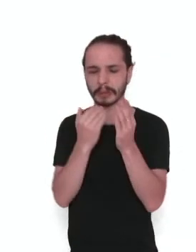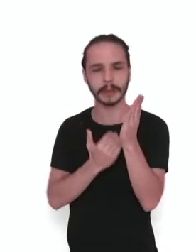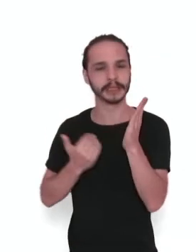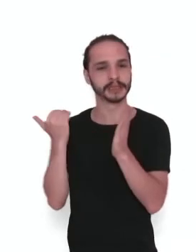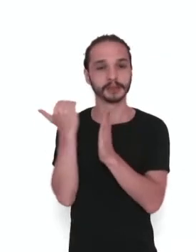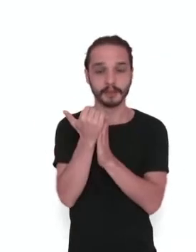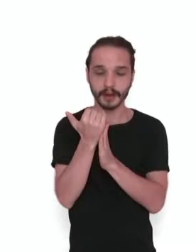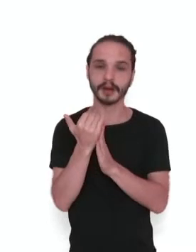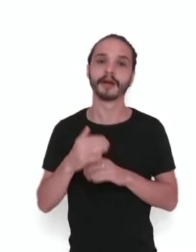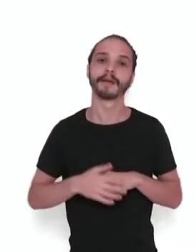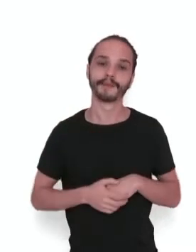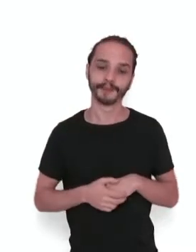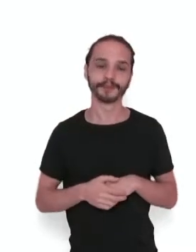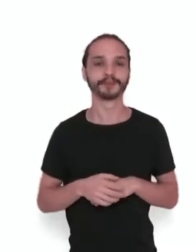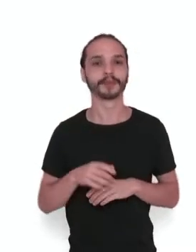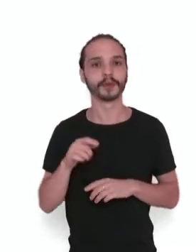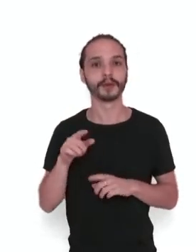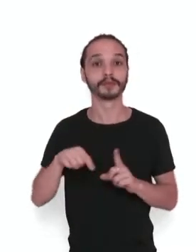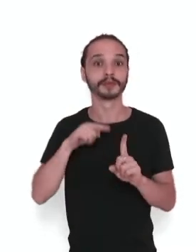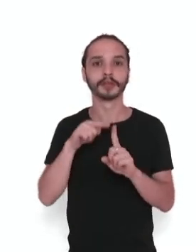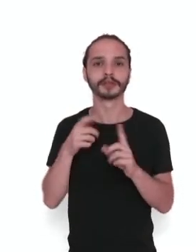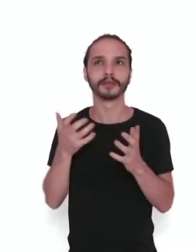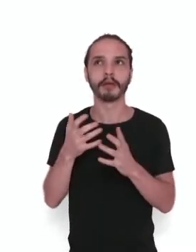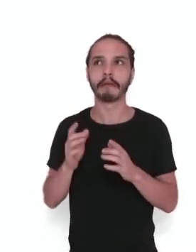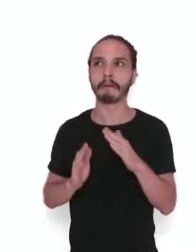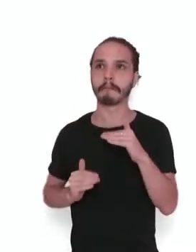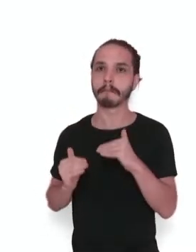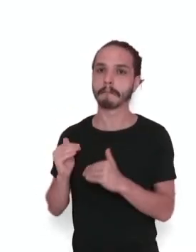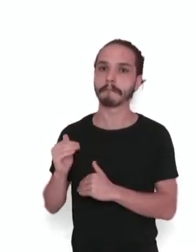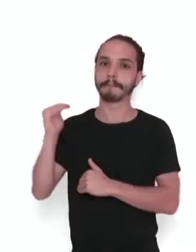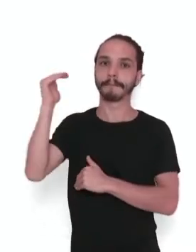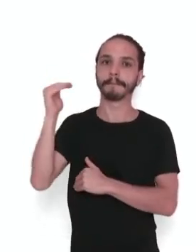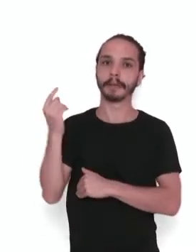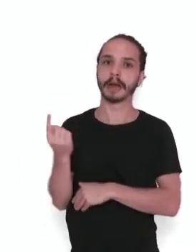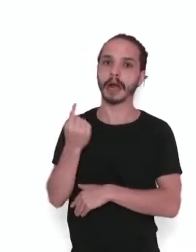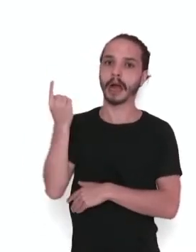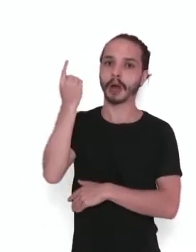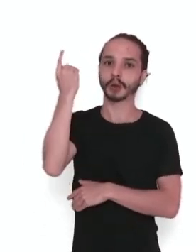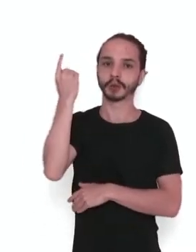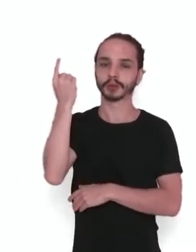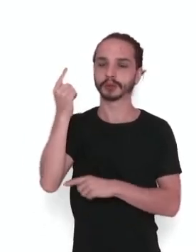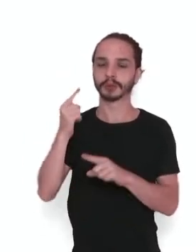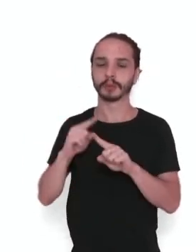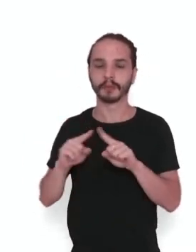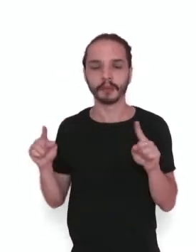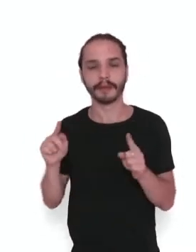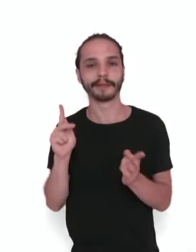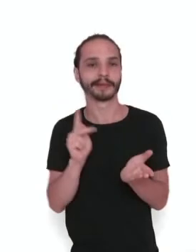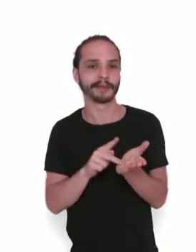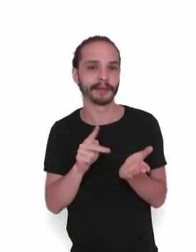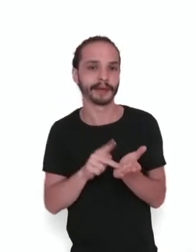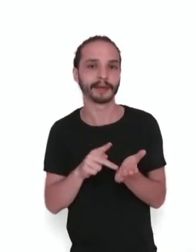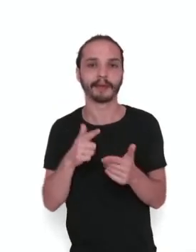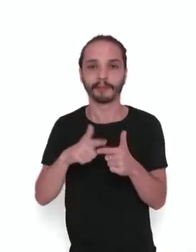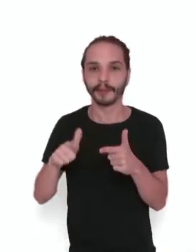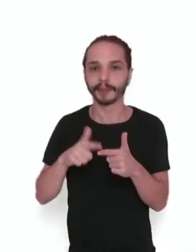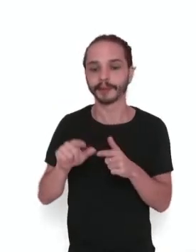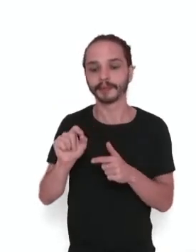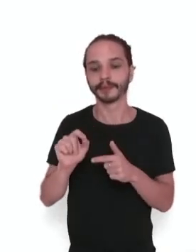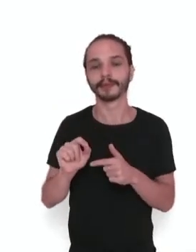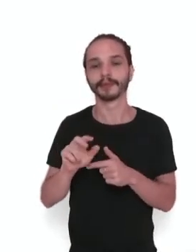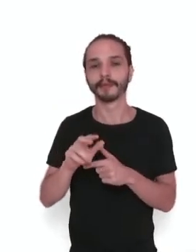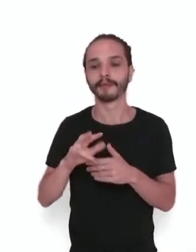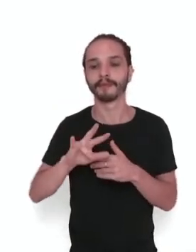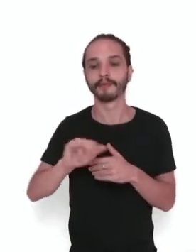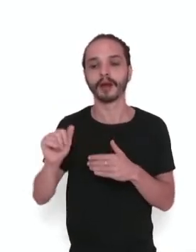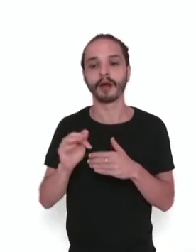excessivamente, com a intenção de ultrapassar os amigos na estatura. E na verdade o que estava fazendo? Estava causando